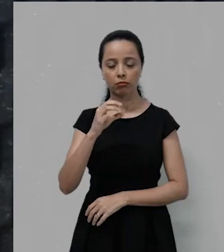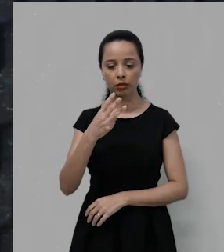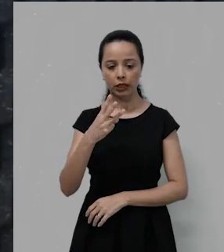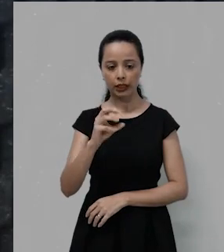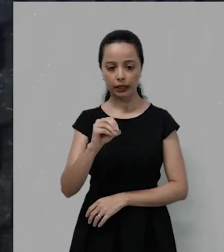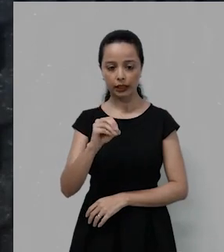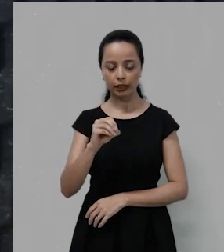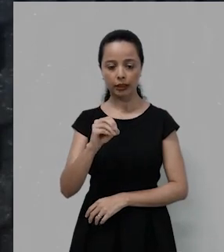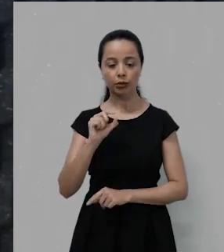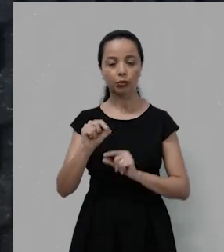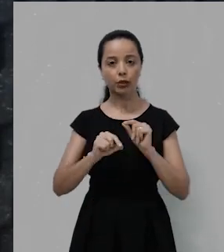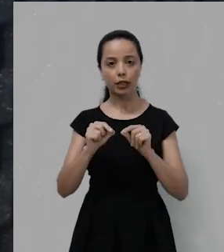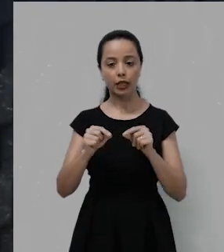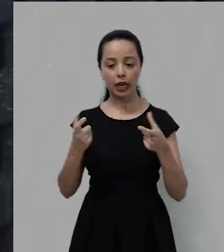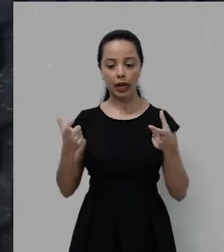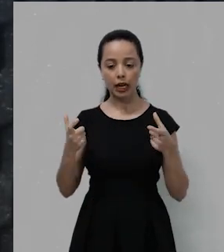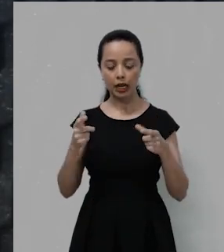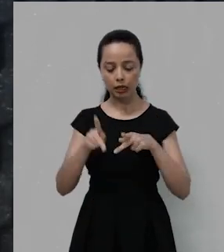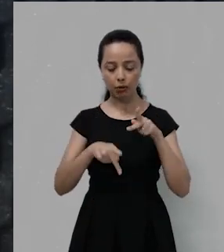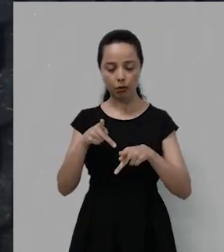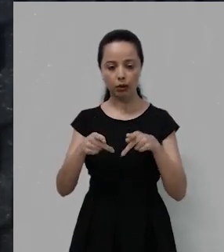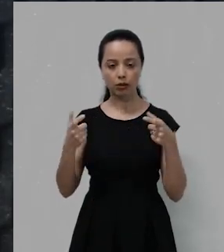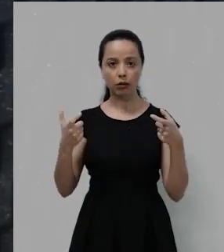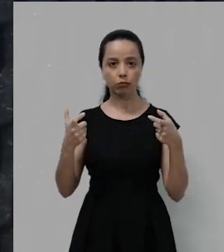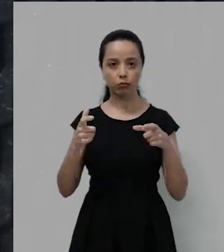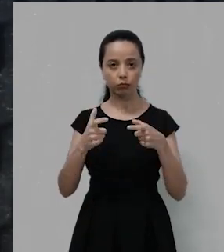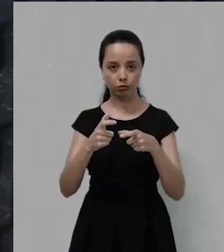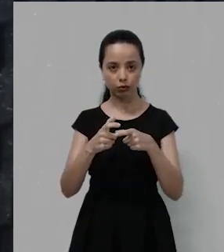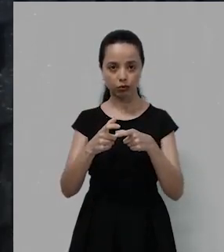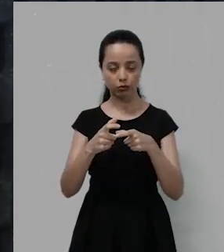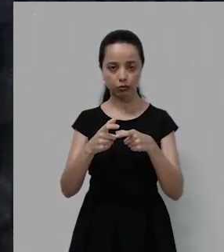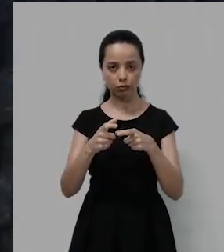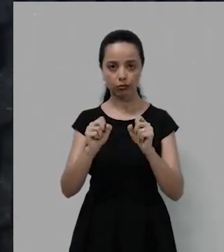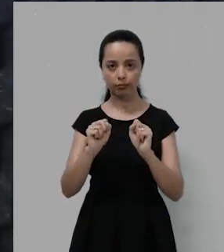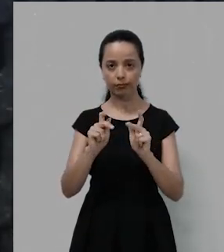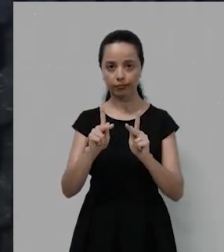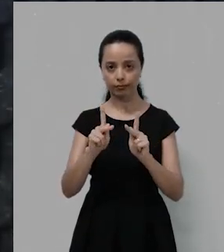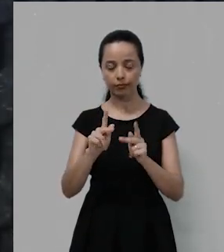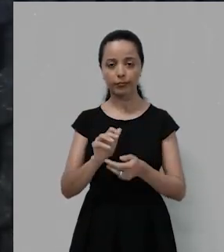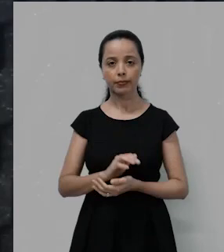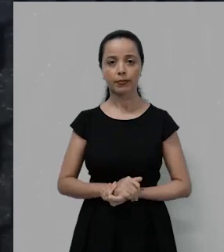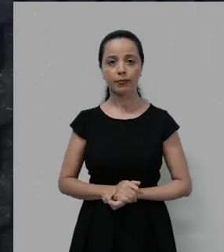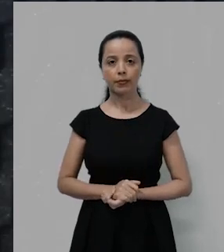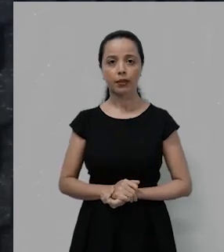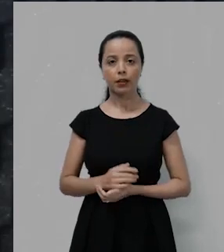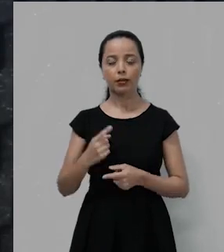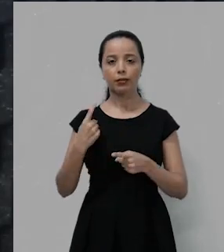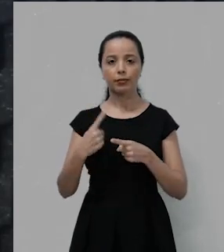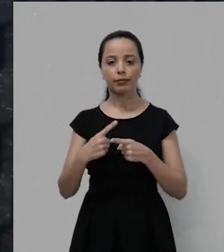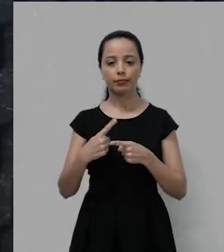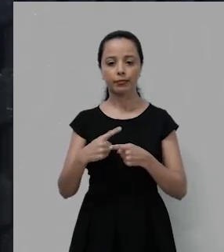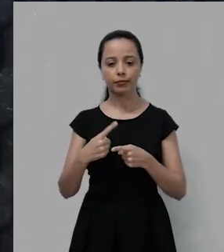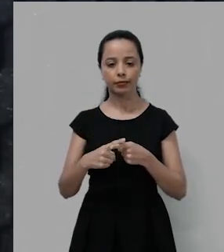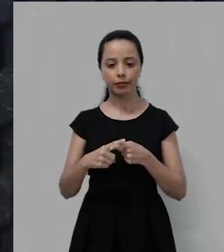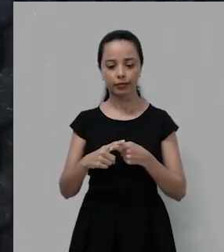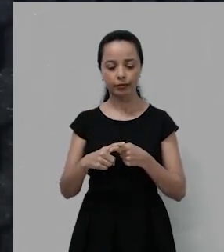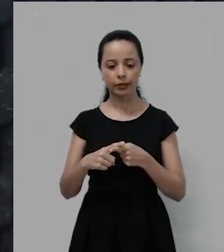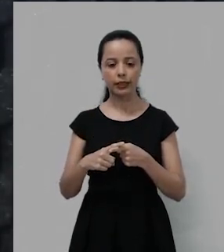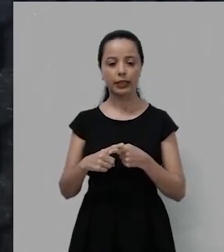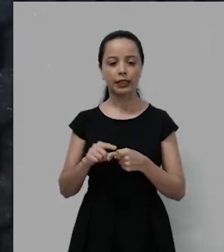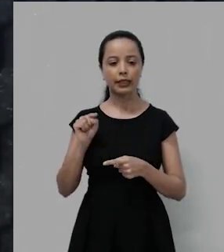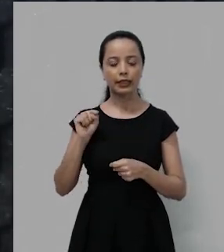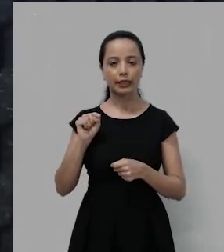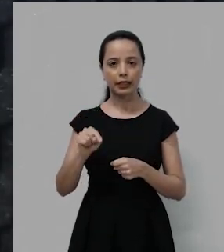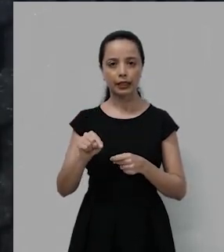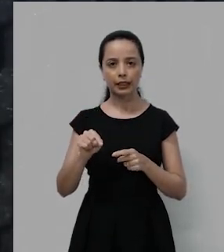essa população ela tende ao declínio, ok? Porque a quantidade de indivíduos que está morrendo,